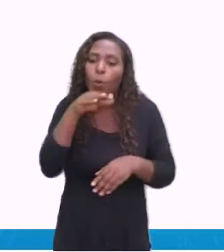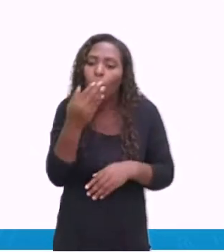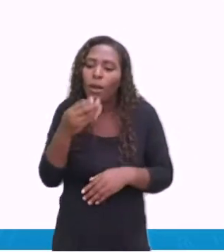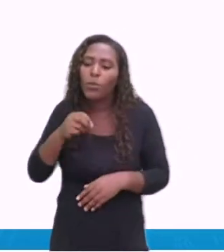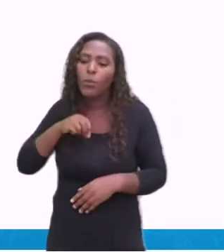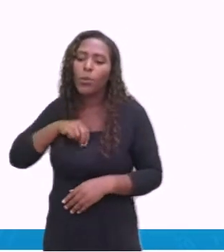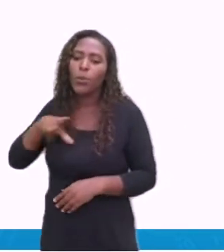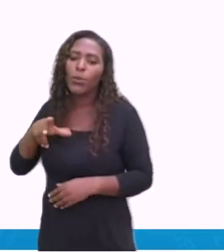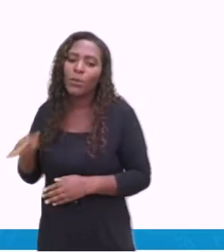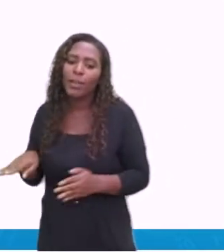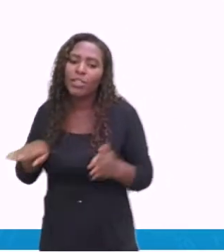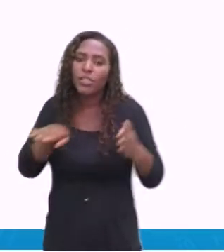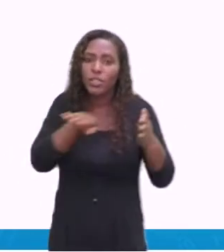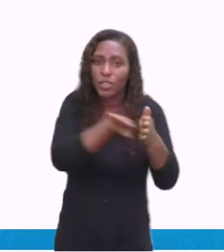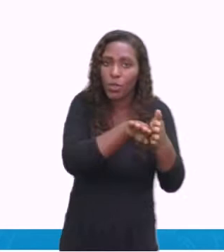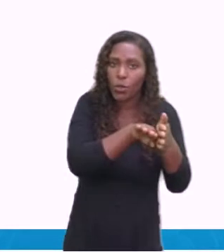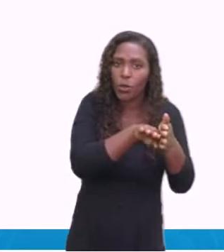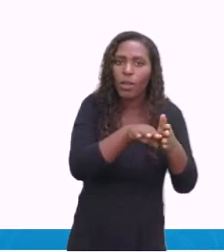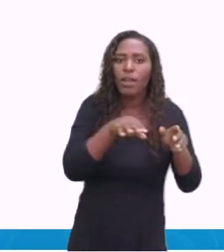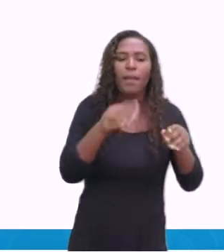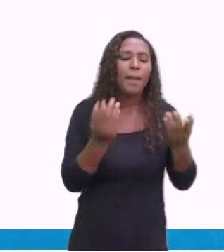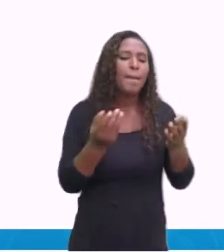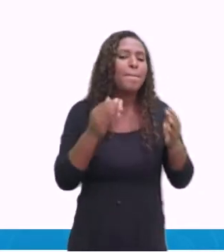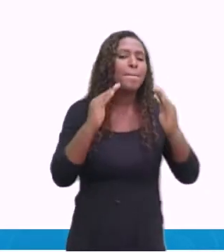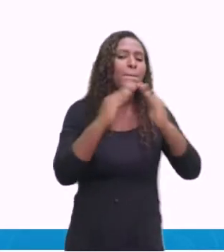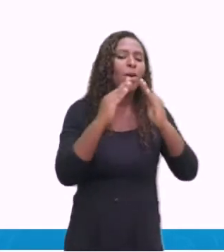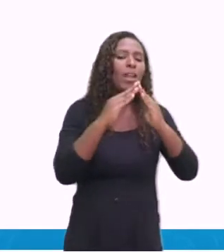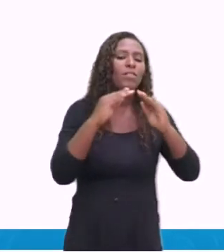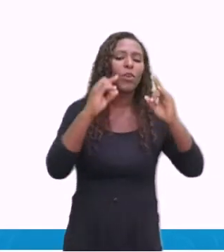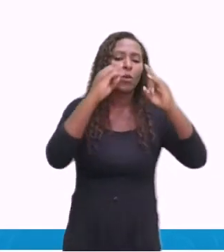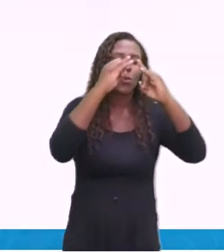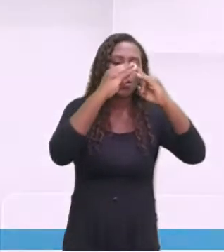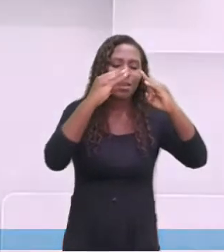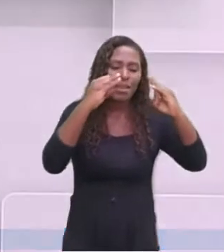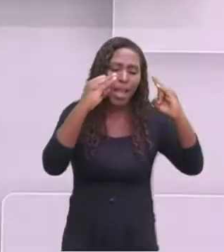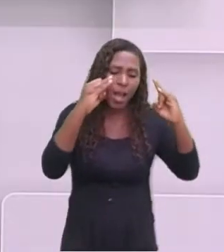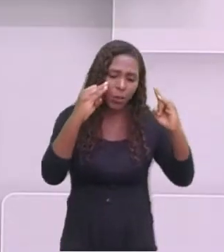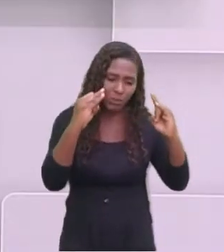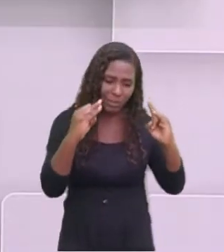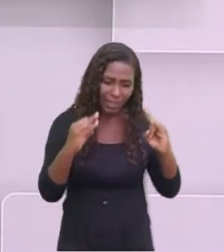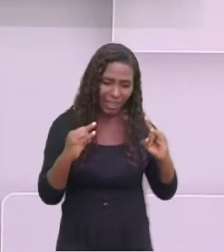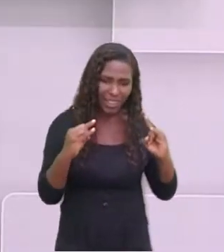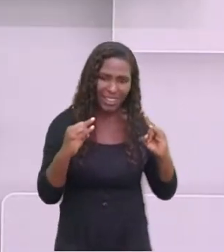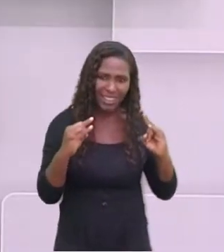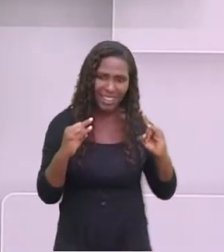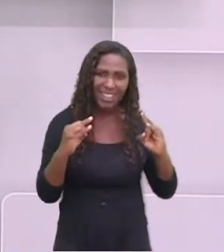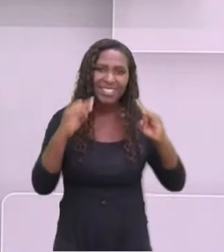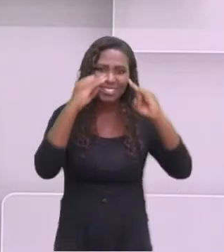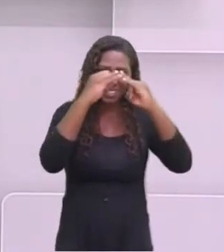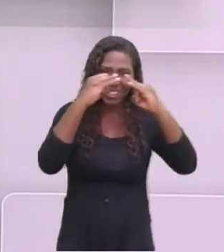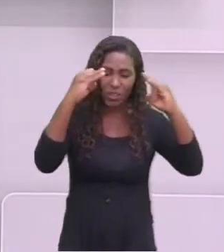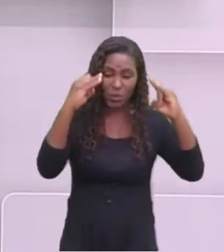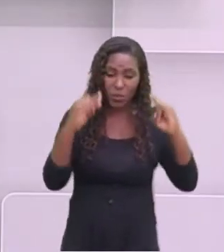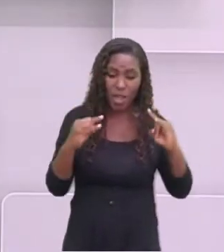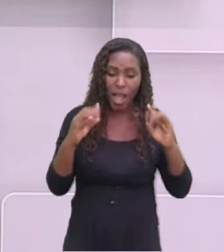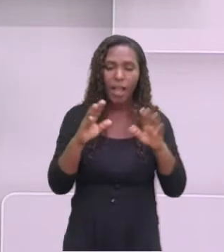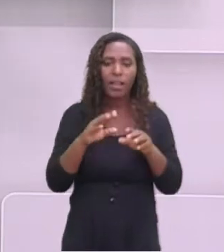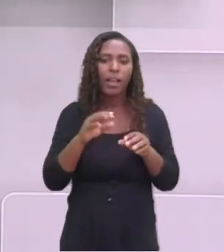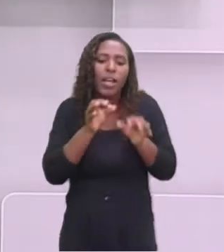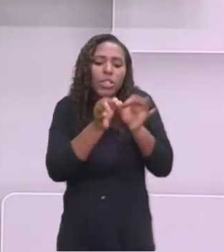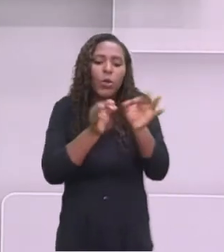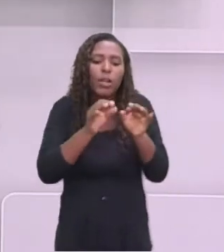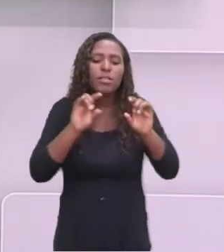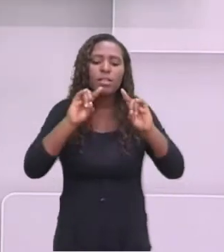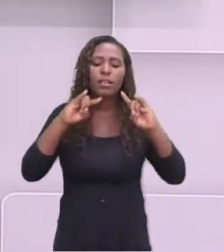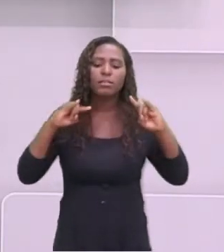moradias podiam estar organizadas em círculos ou em fileiras. Porém, algumas aldeias haviam